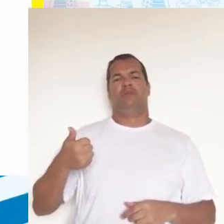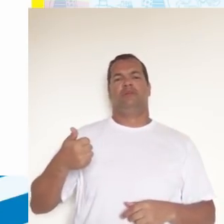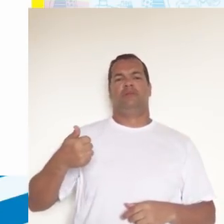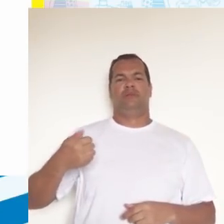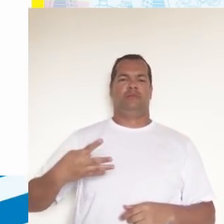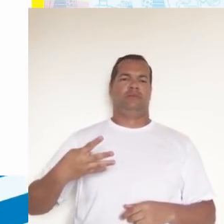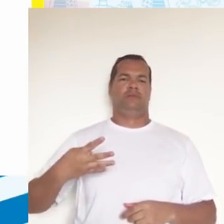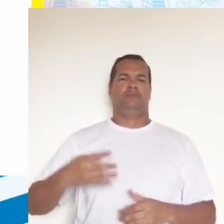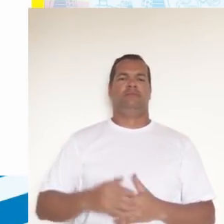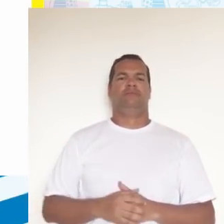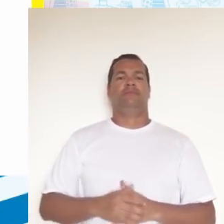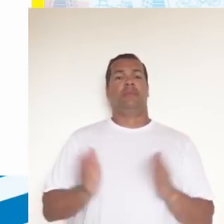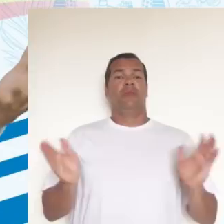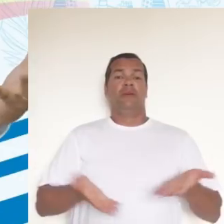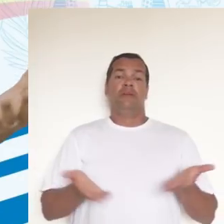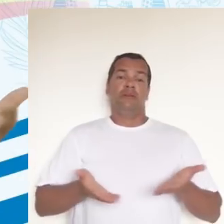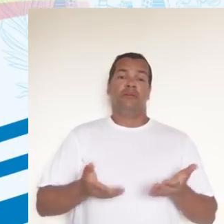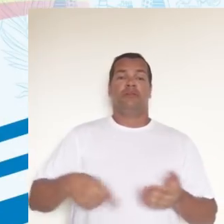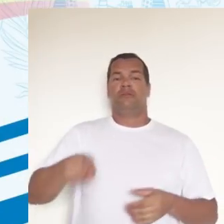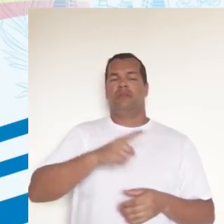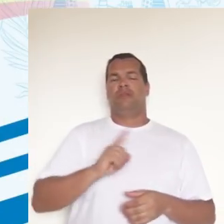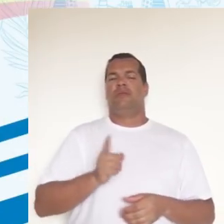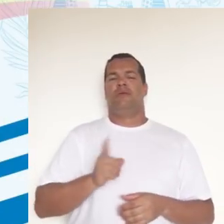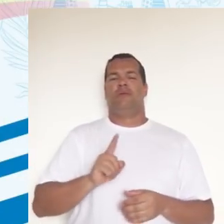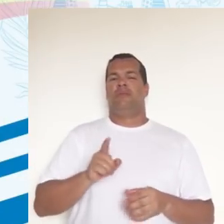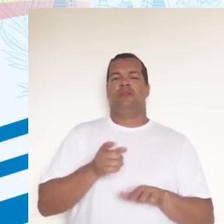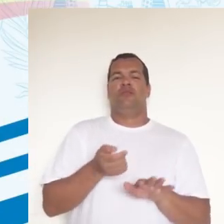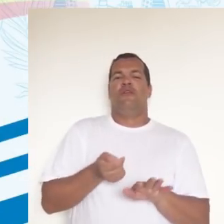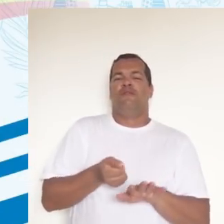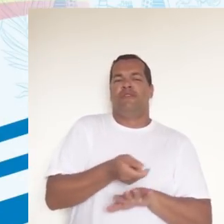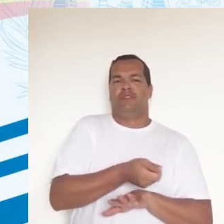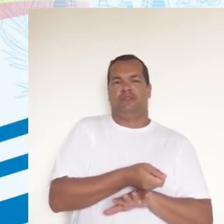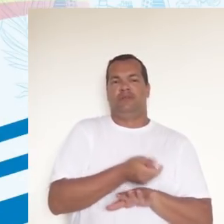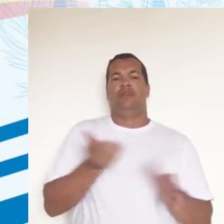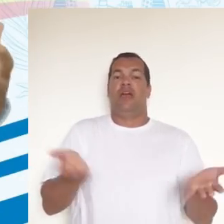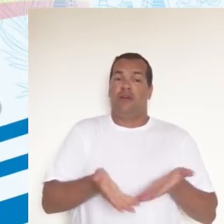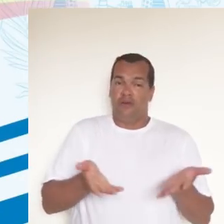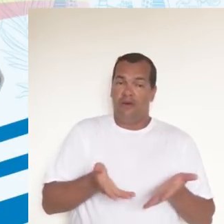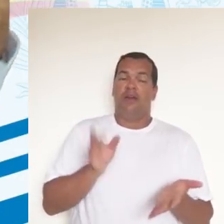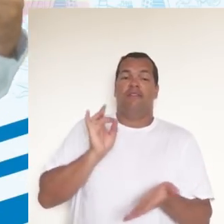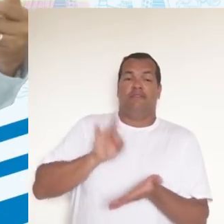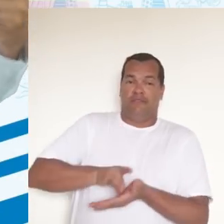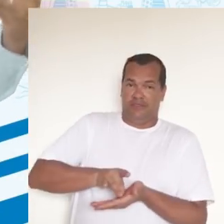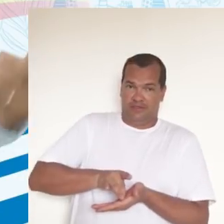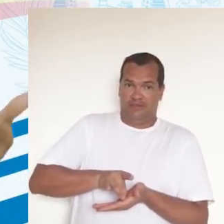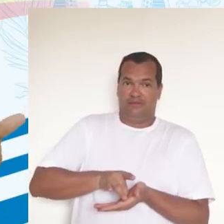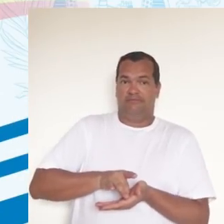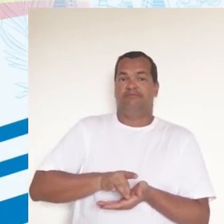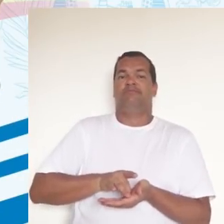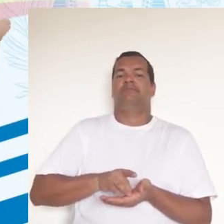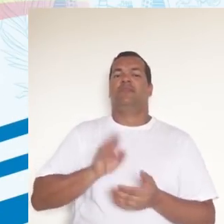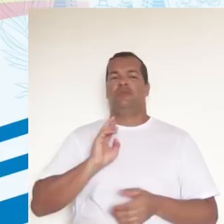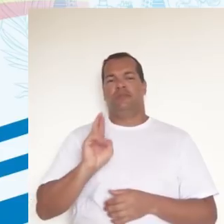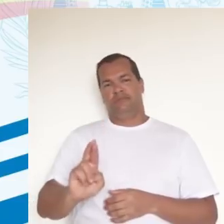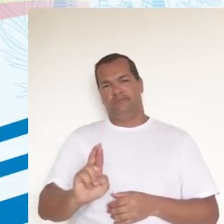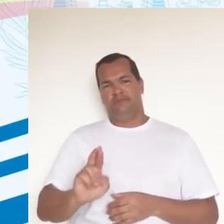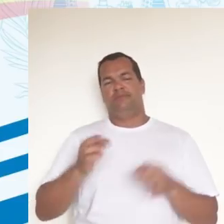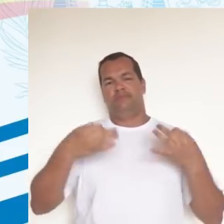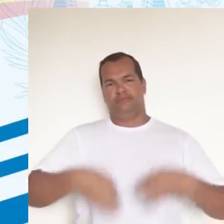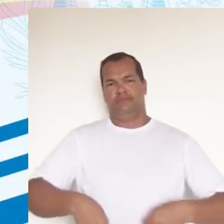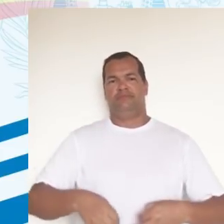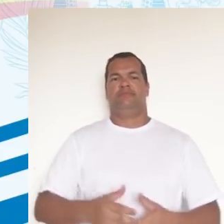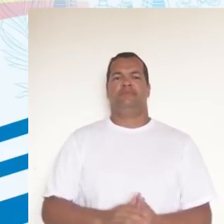como resultado 14. E agora, não mais uma fake news. Agora, nós temos de fato o